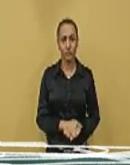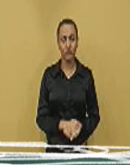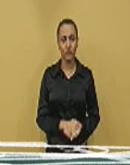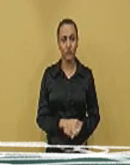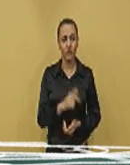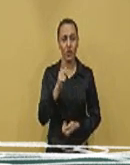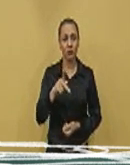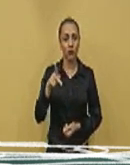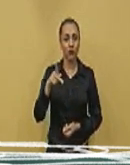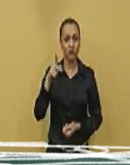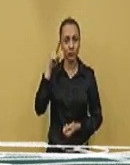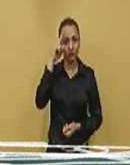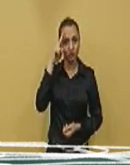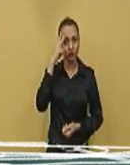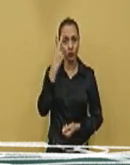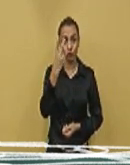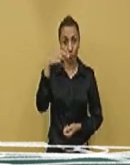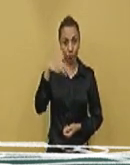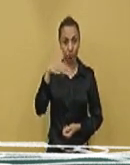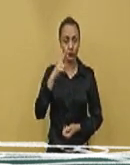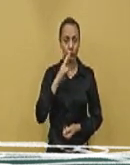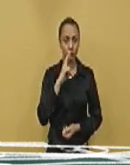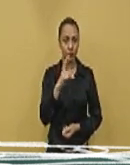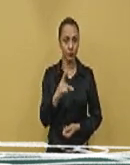Professor Joelson, 2 minutos para a resposta.